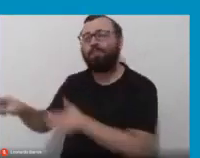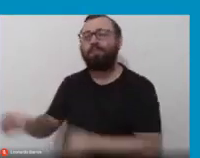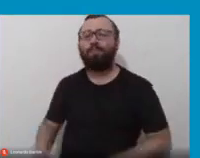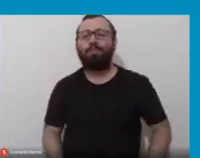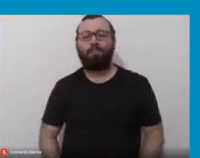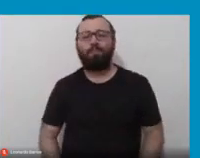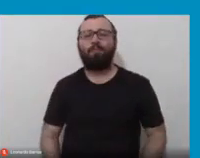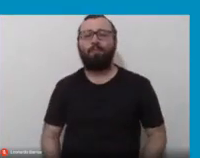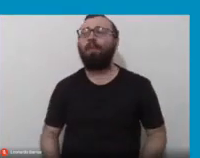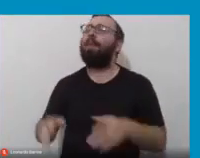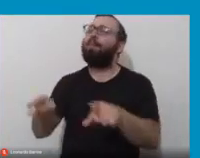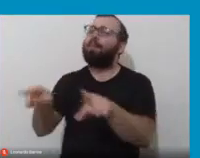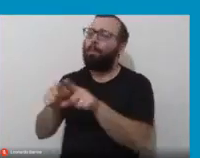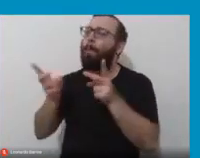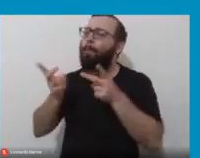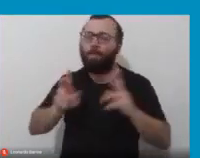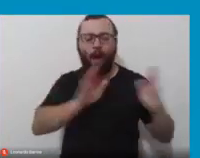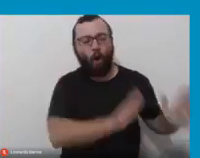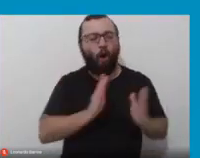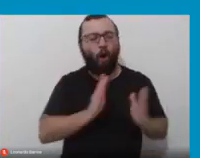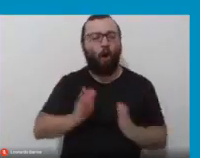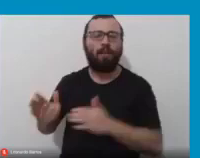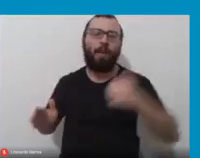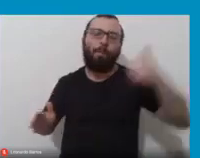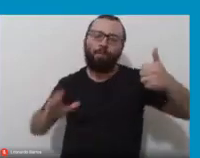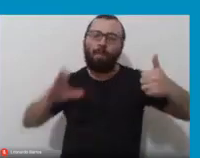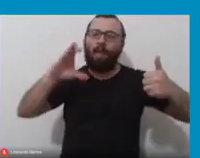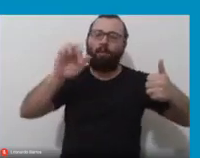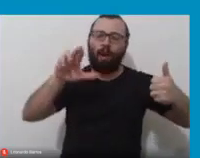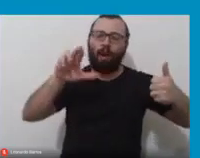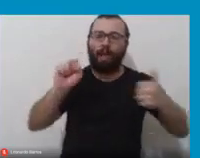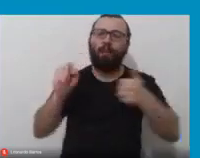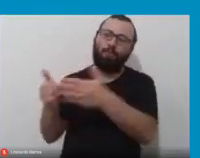pela mesma ordem, pelo Carlos, ok? Tá.